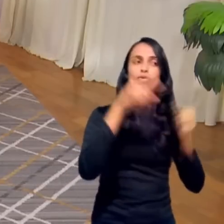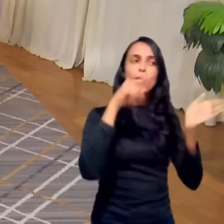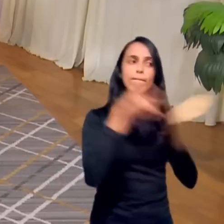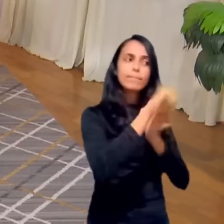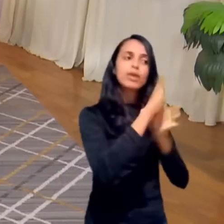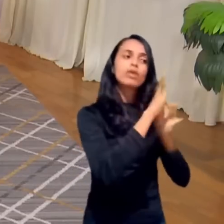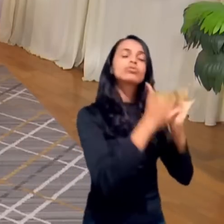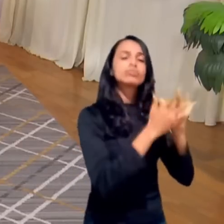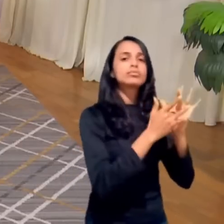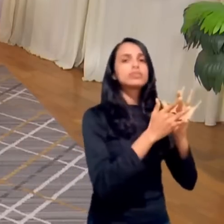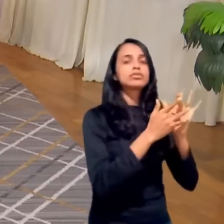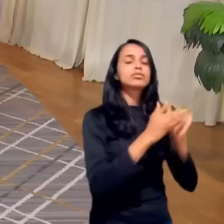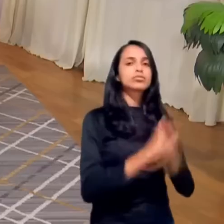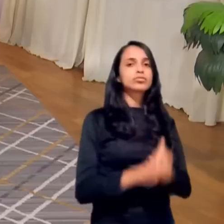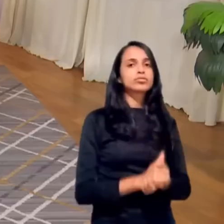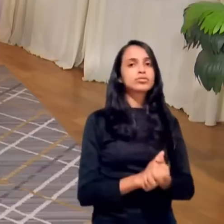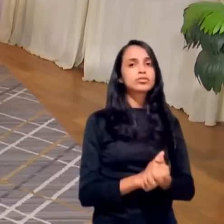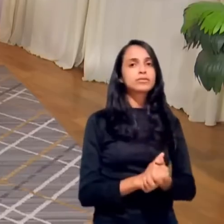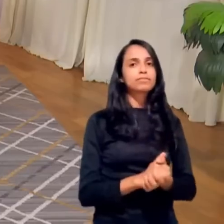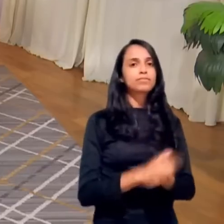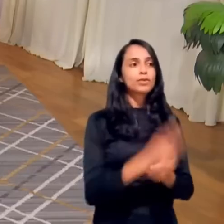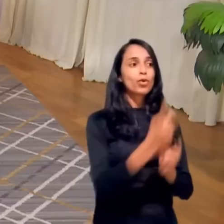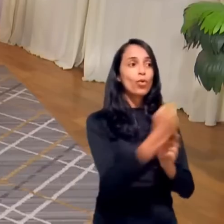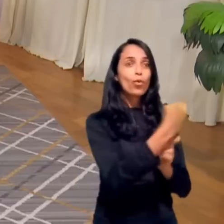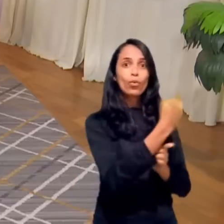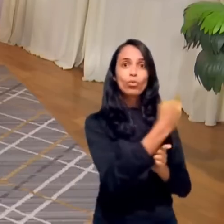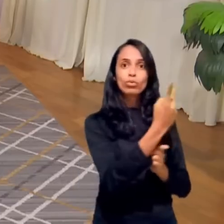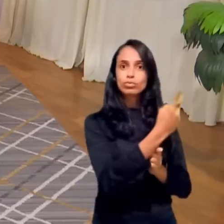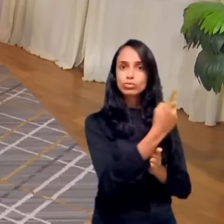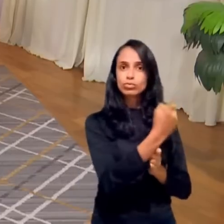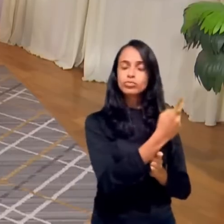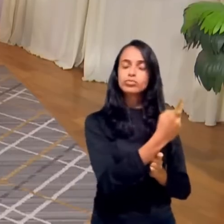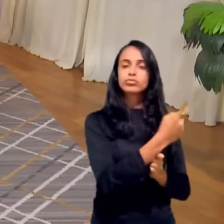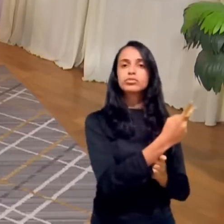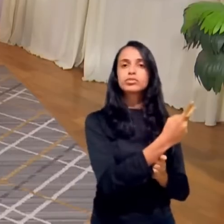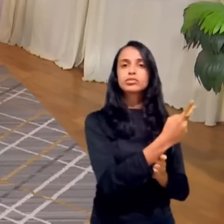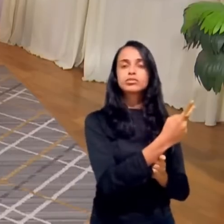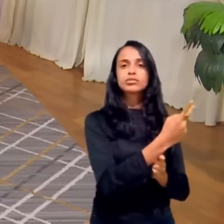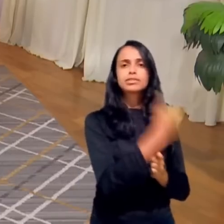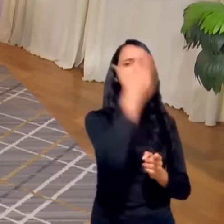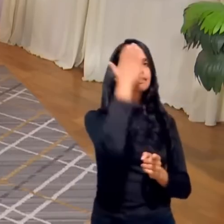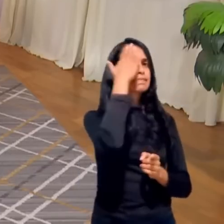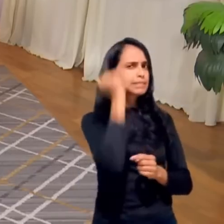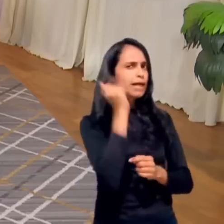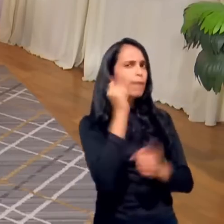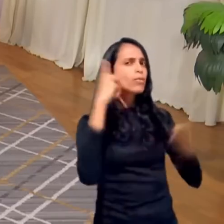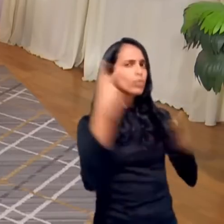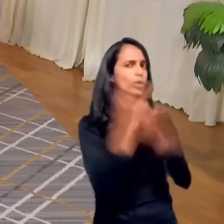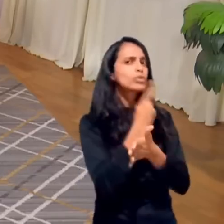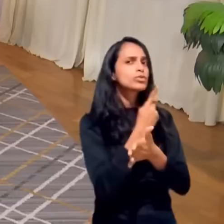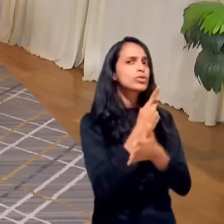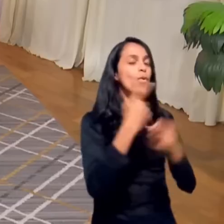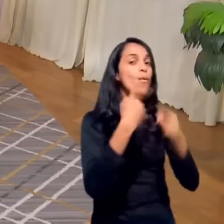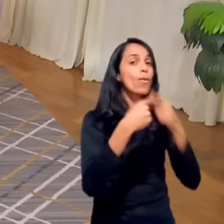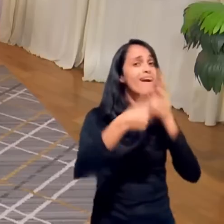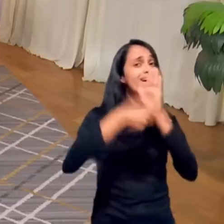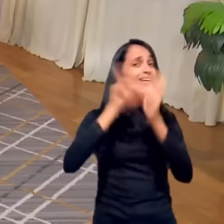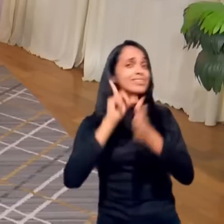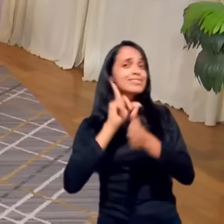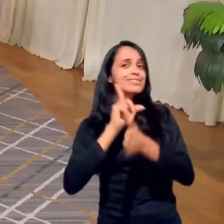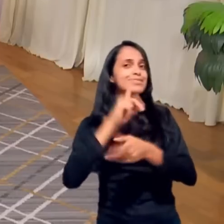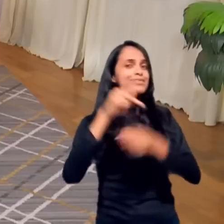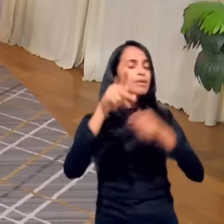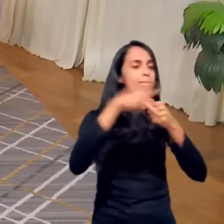E esses dois sabiam todo o contexto. Pedro havia negado ao seu mestre 3